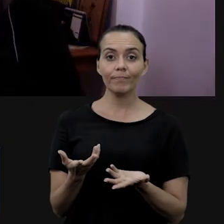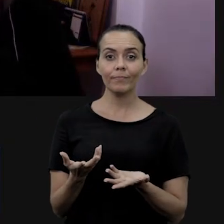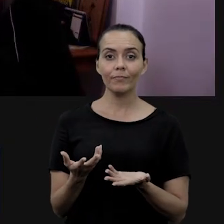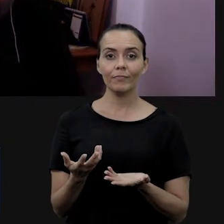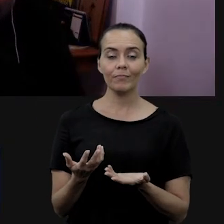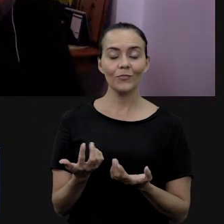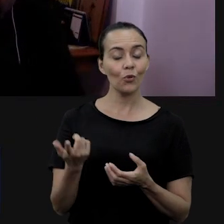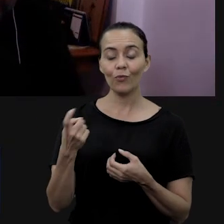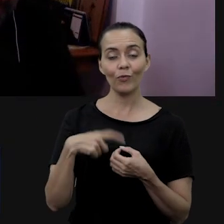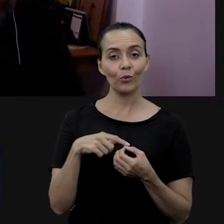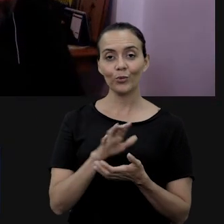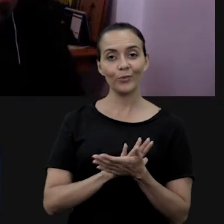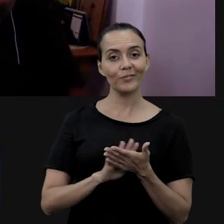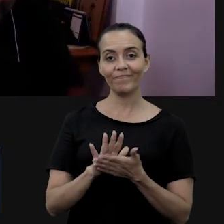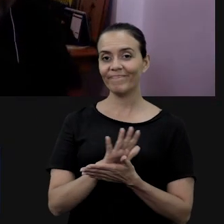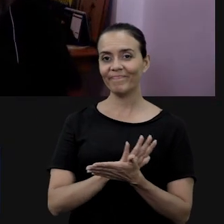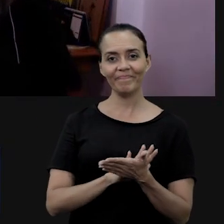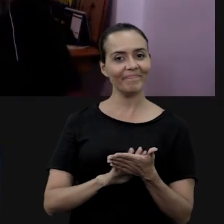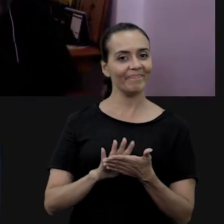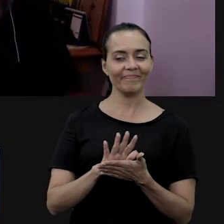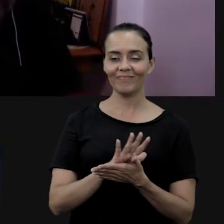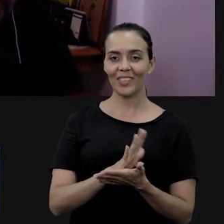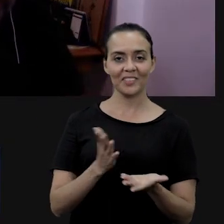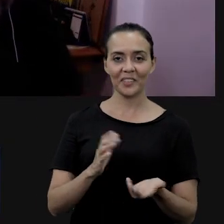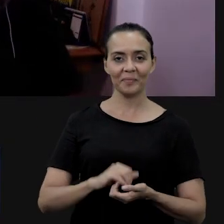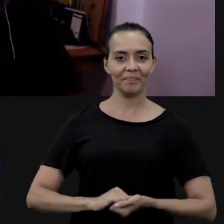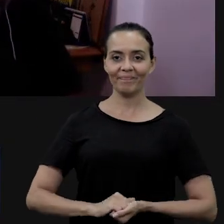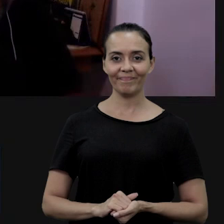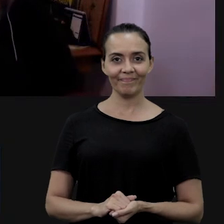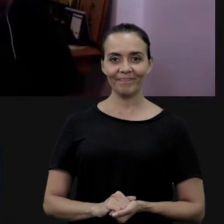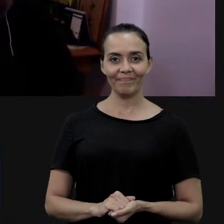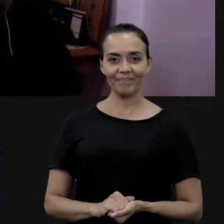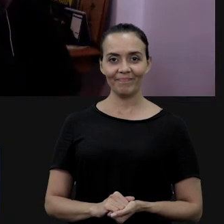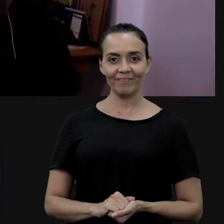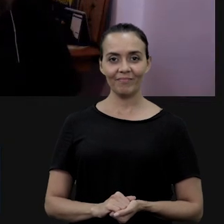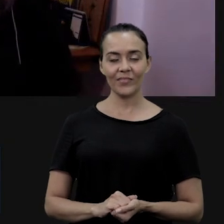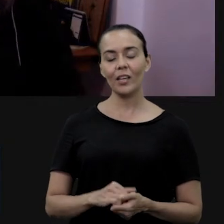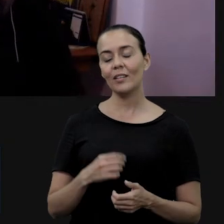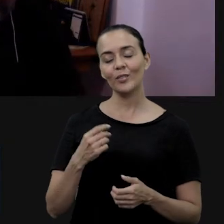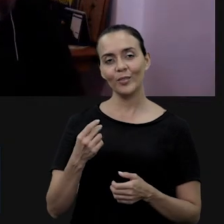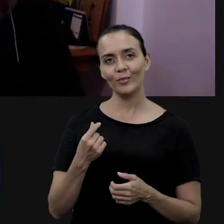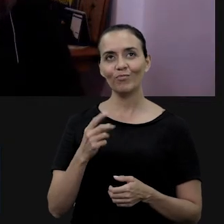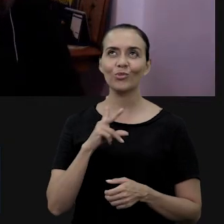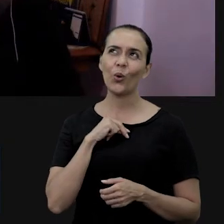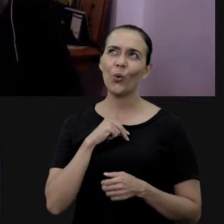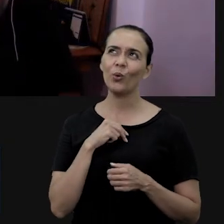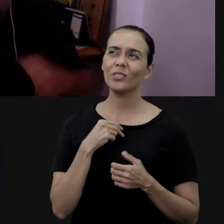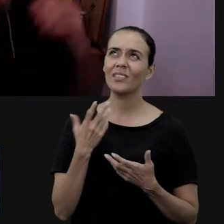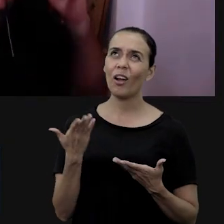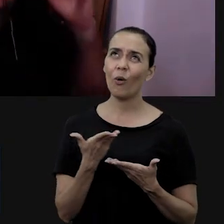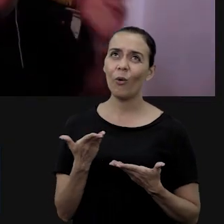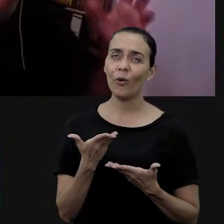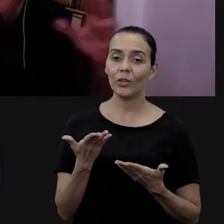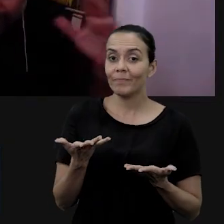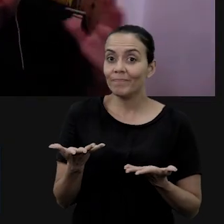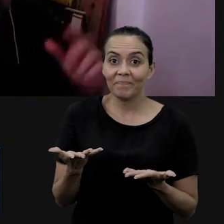foi aquilo ali. Eu bati o REC, estava com o gravador pronto, gravei um pouquinho, elas voaram, foram embora. Se eu ficasse ali,